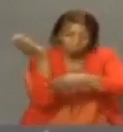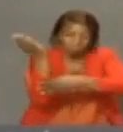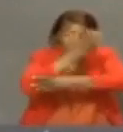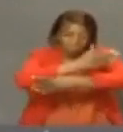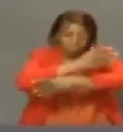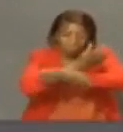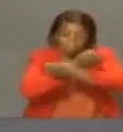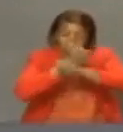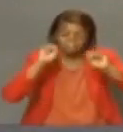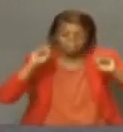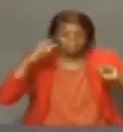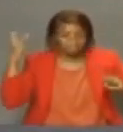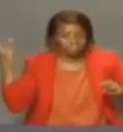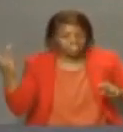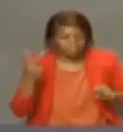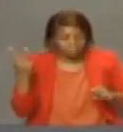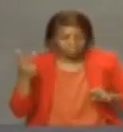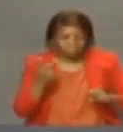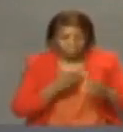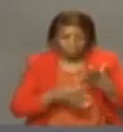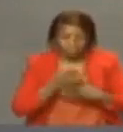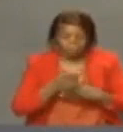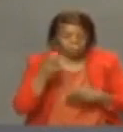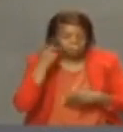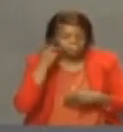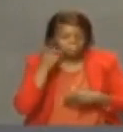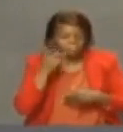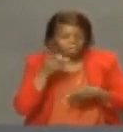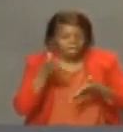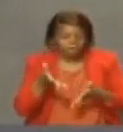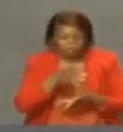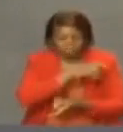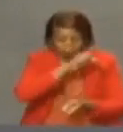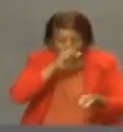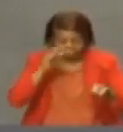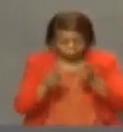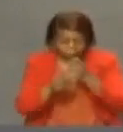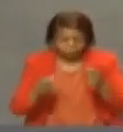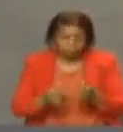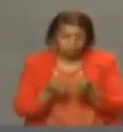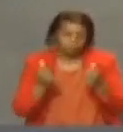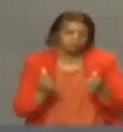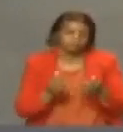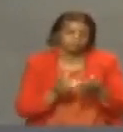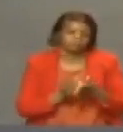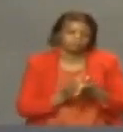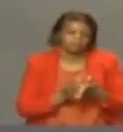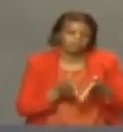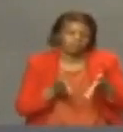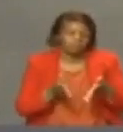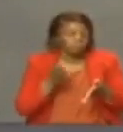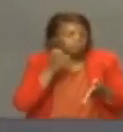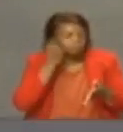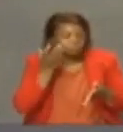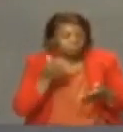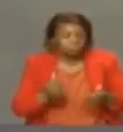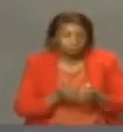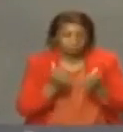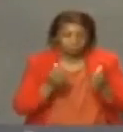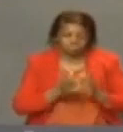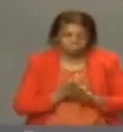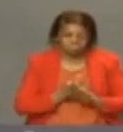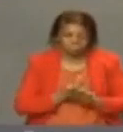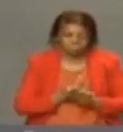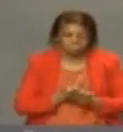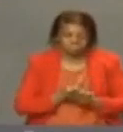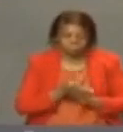adequar o programa ao momento atual de pandemia que o mundo vive é o mesmo acontecerá